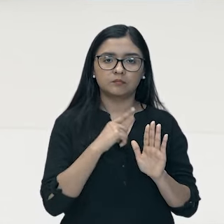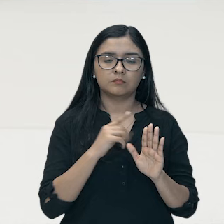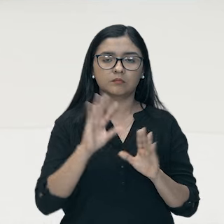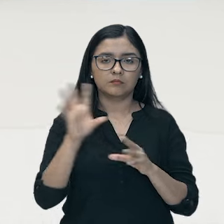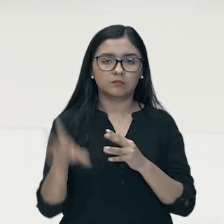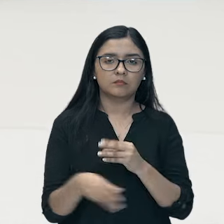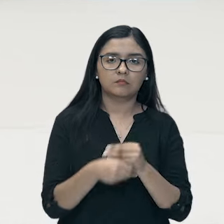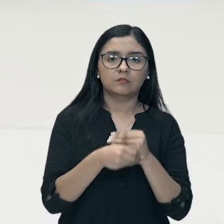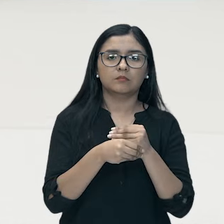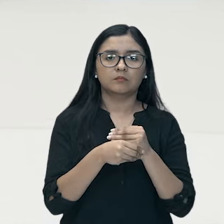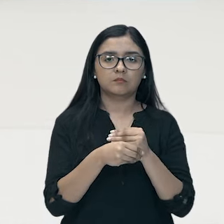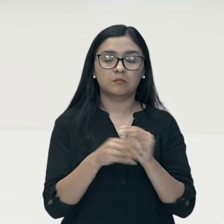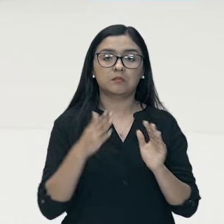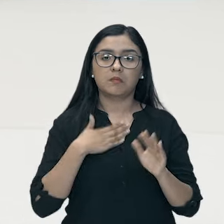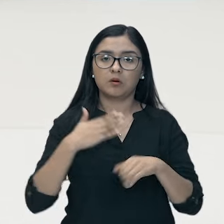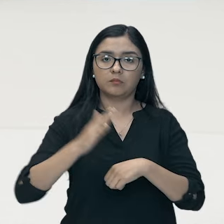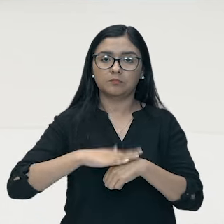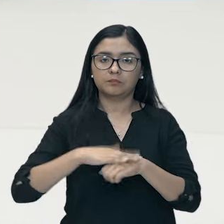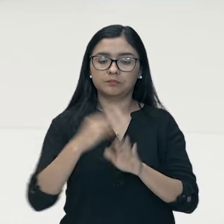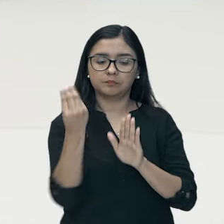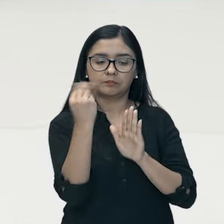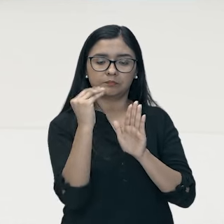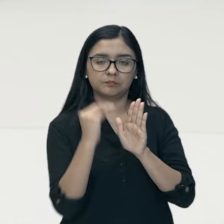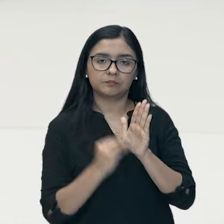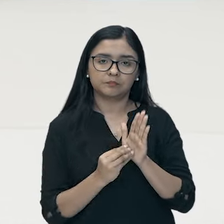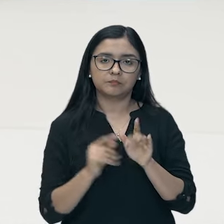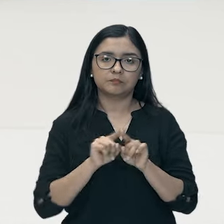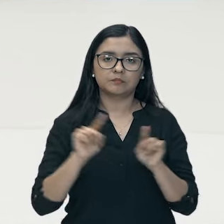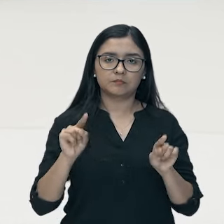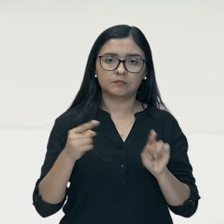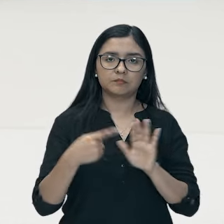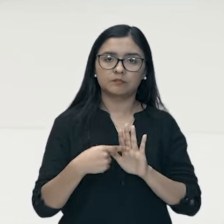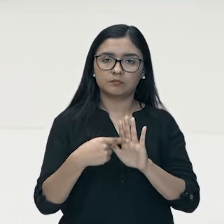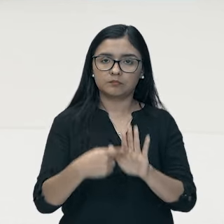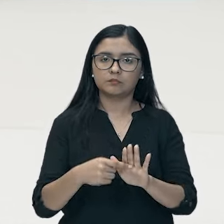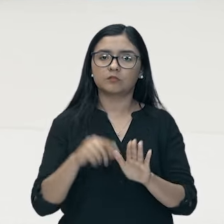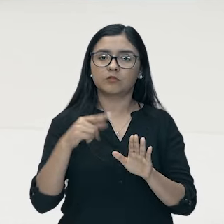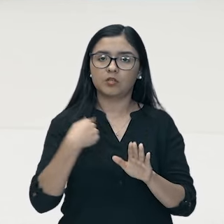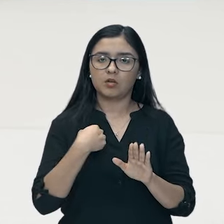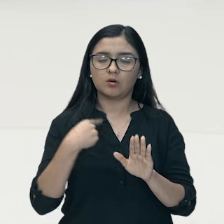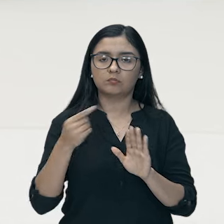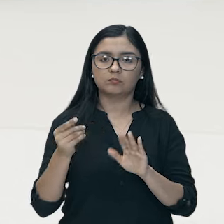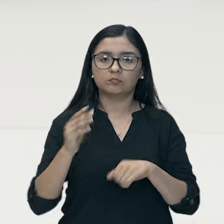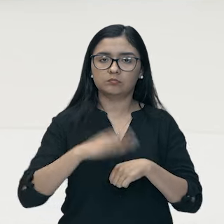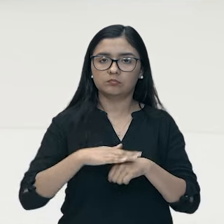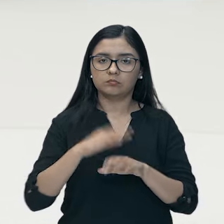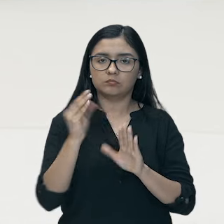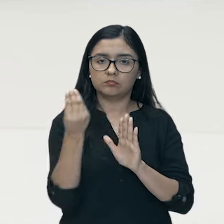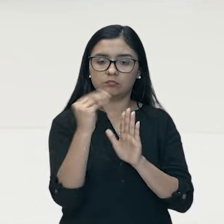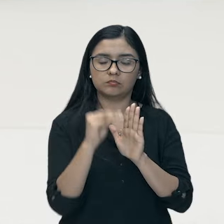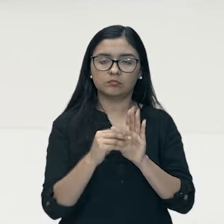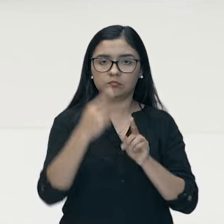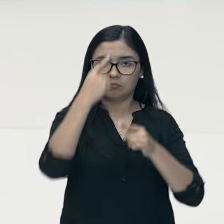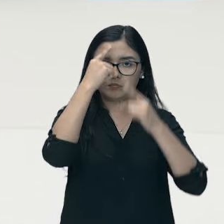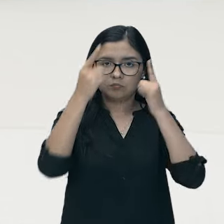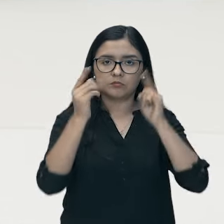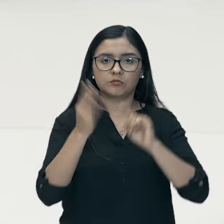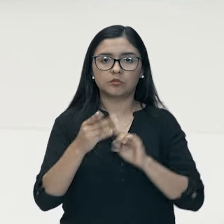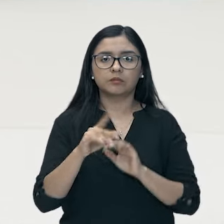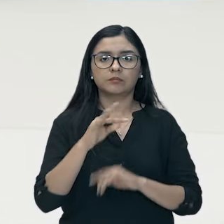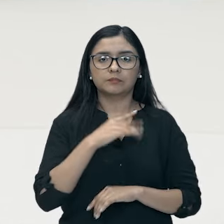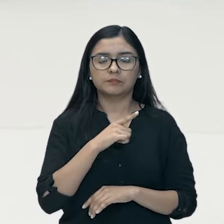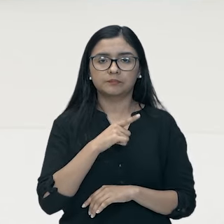acréscimo meu eu deixo explícito que eu estou acrescentando algo em relação à aquela ideia já